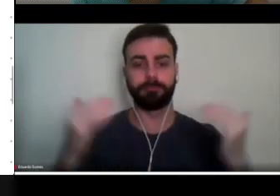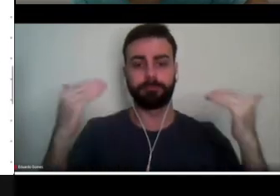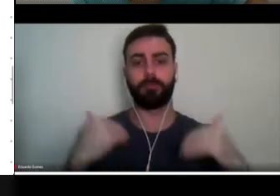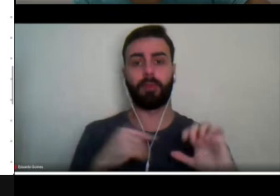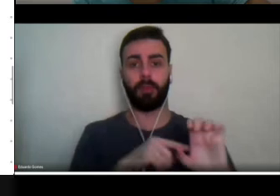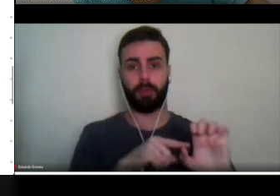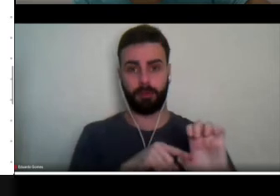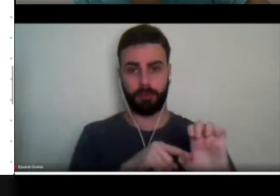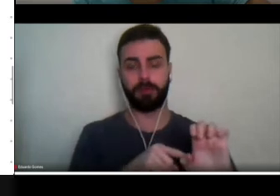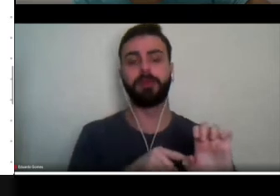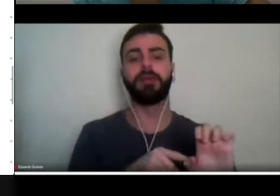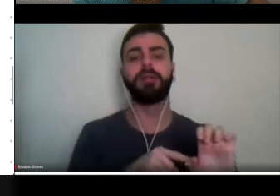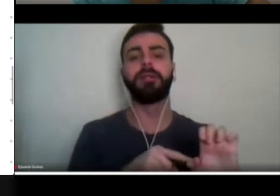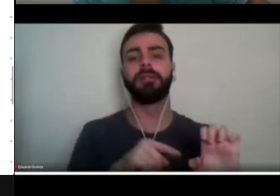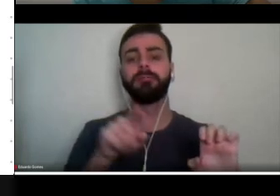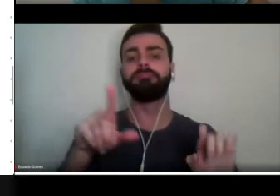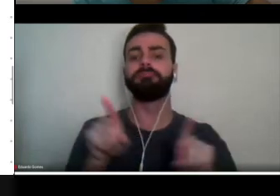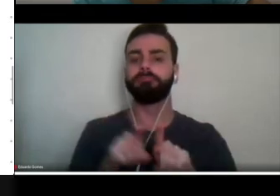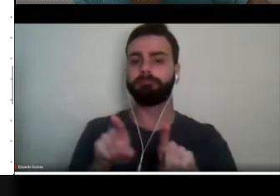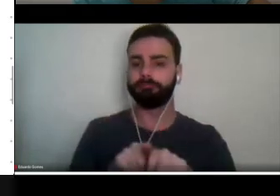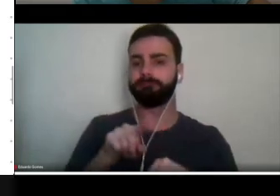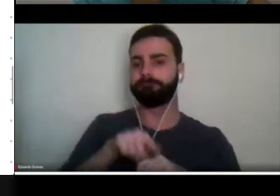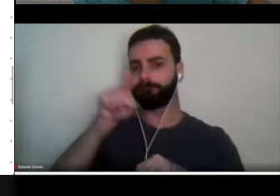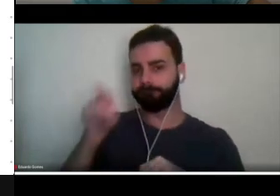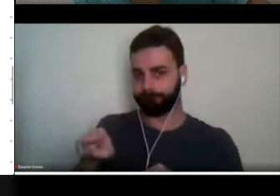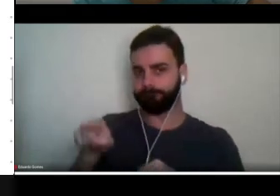Só que o módulo dessa velocidade